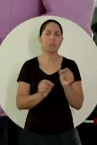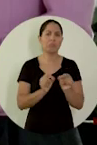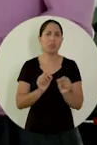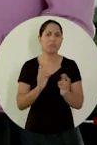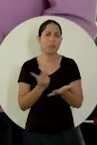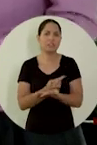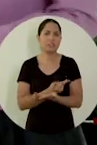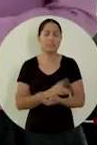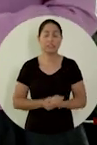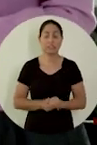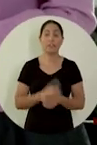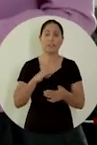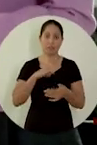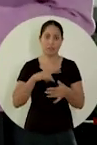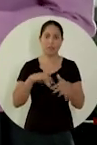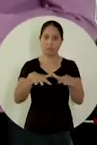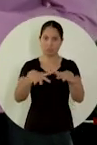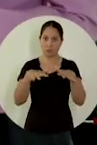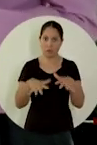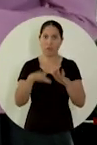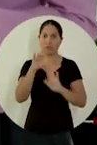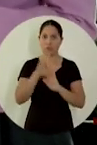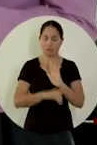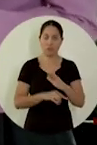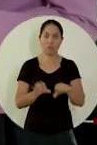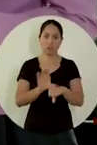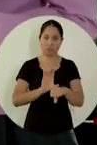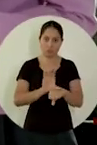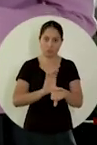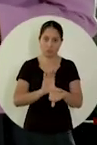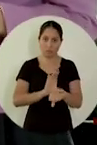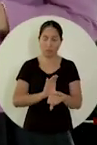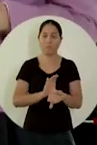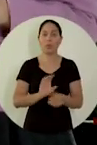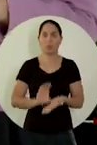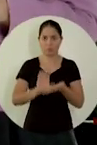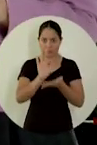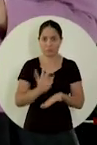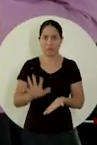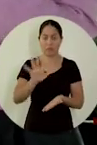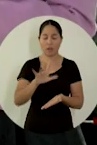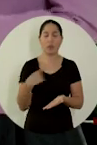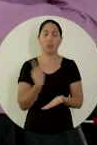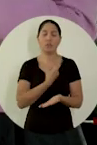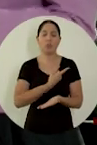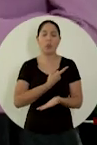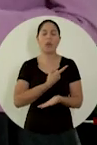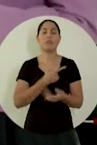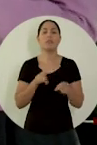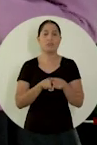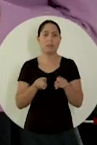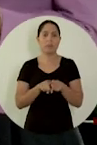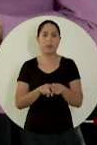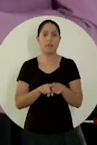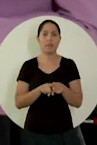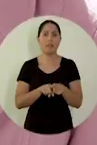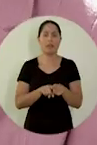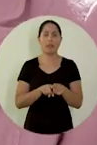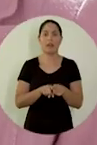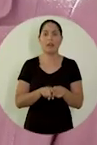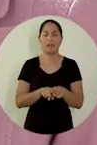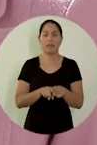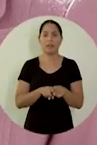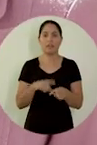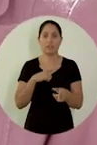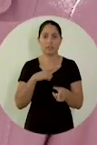próximos passos, então? Os próximos passos, e será submetido à Comissão de Direito de Estudos Constitucionais do Conselho Federal, e nós vamos, no caso,